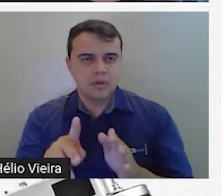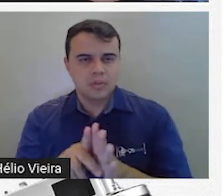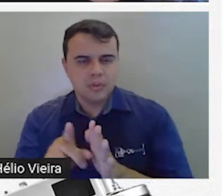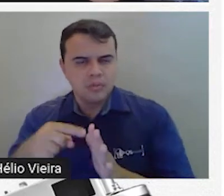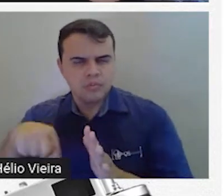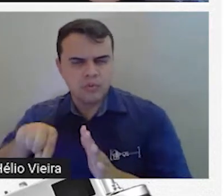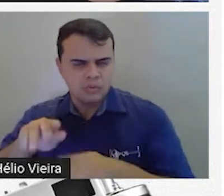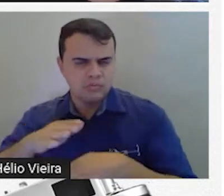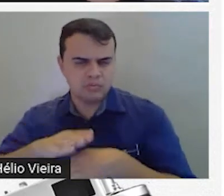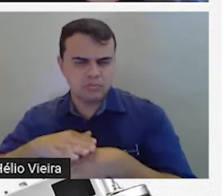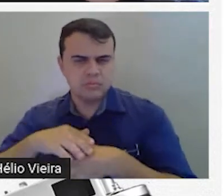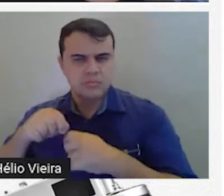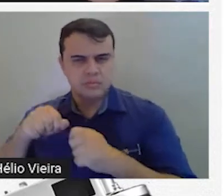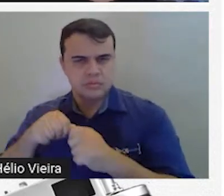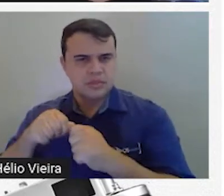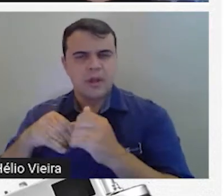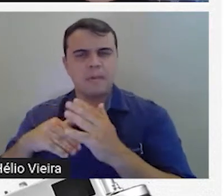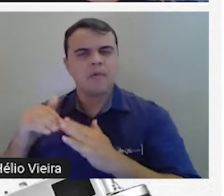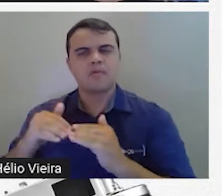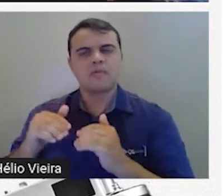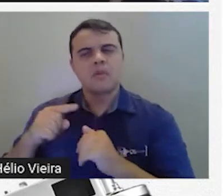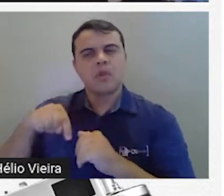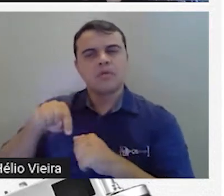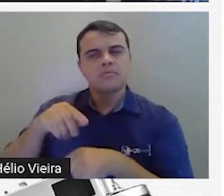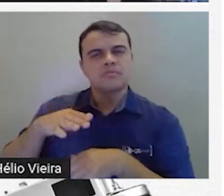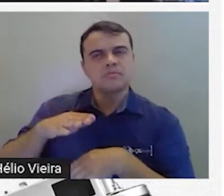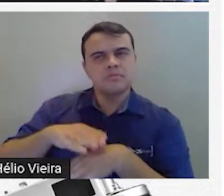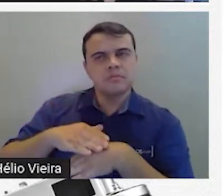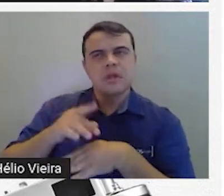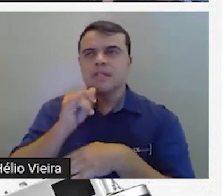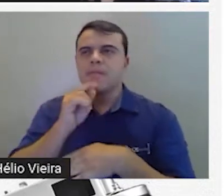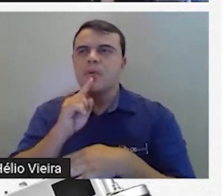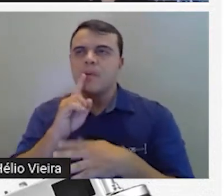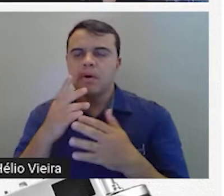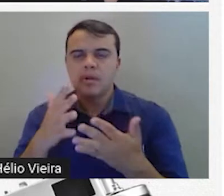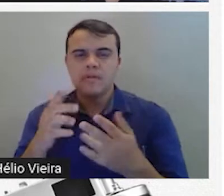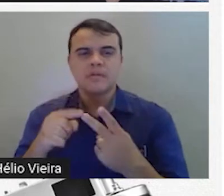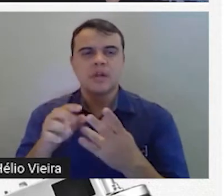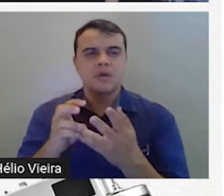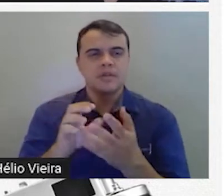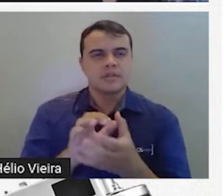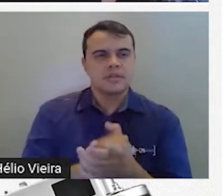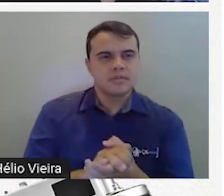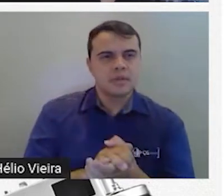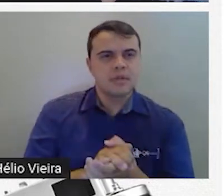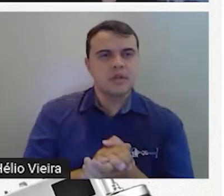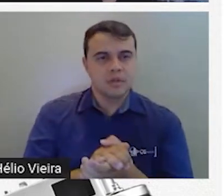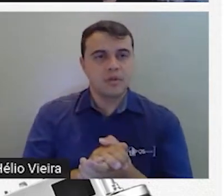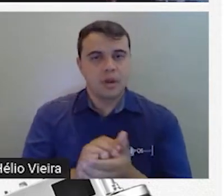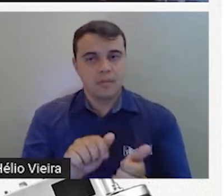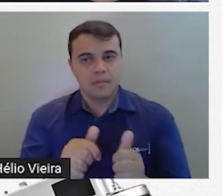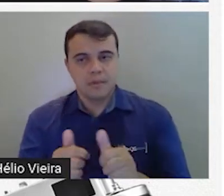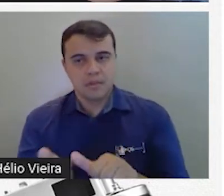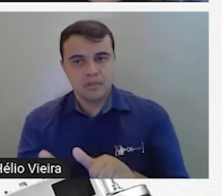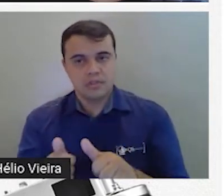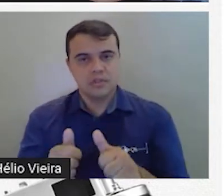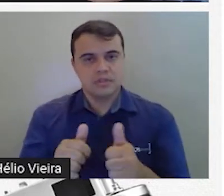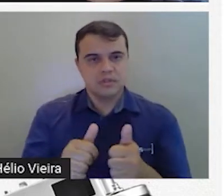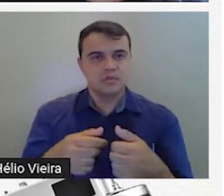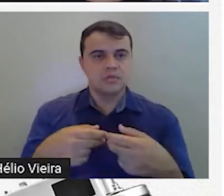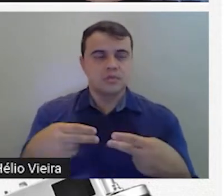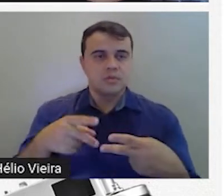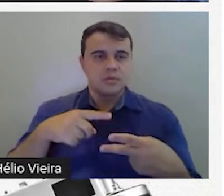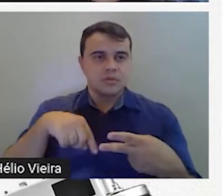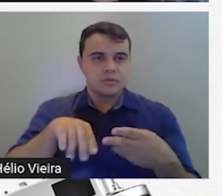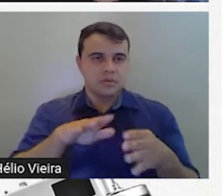tem registro de festa de aniversário, registro de casamento, batizado, elementos